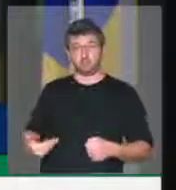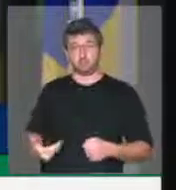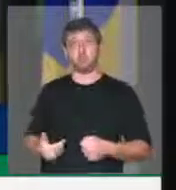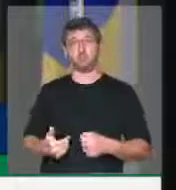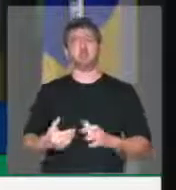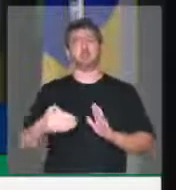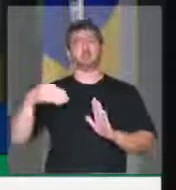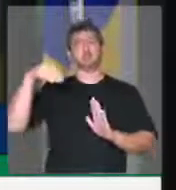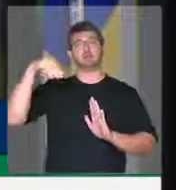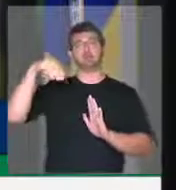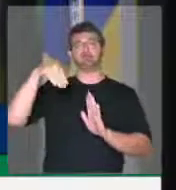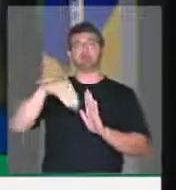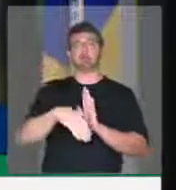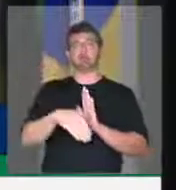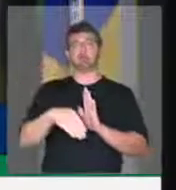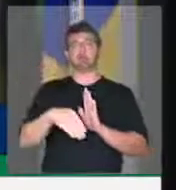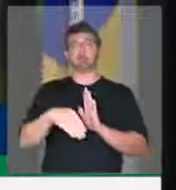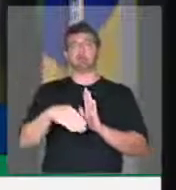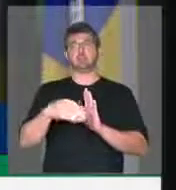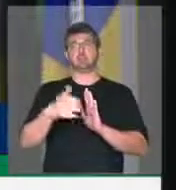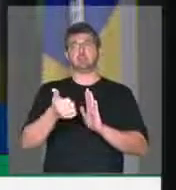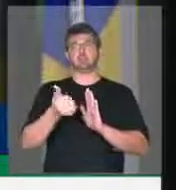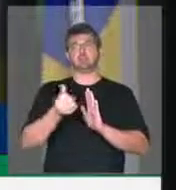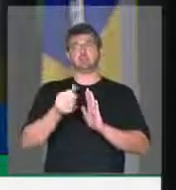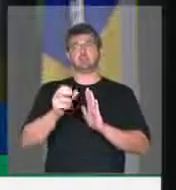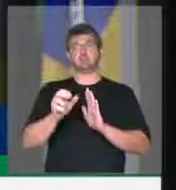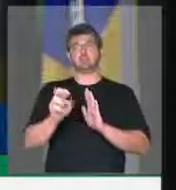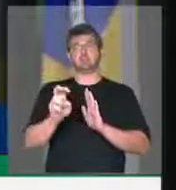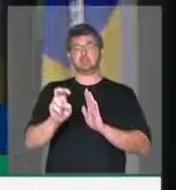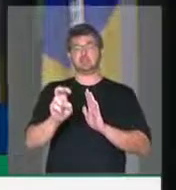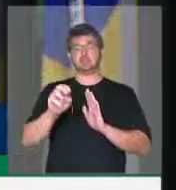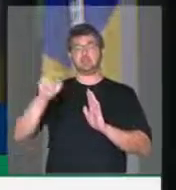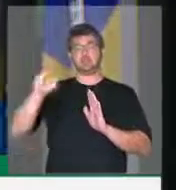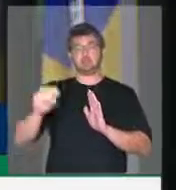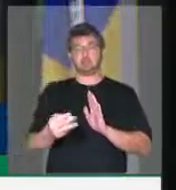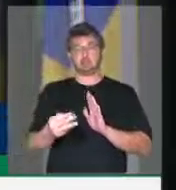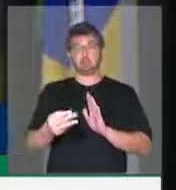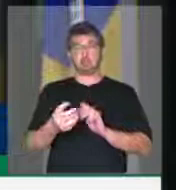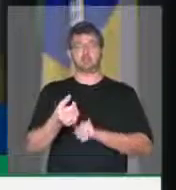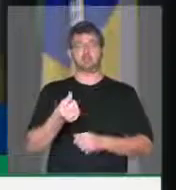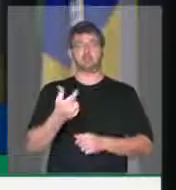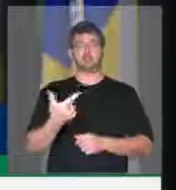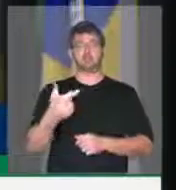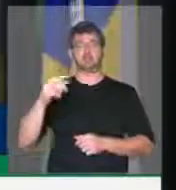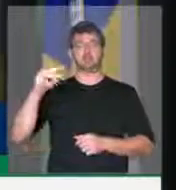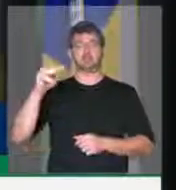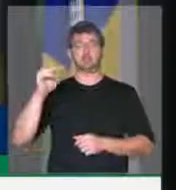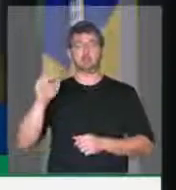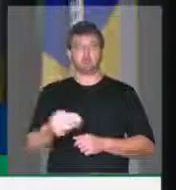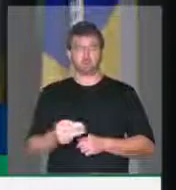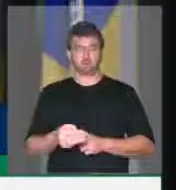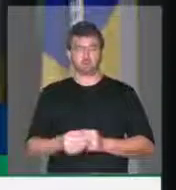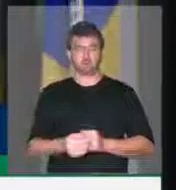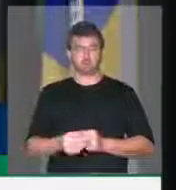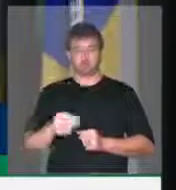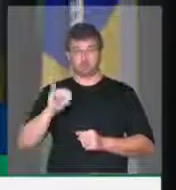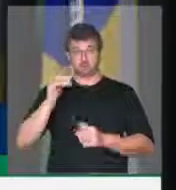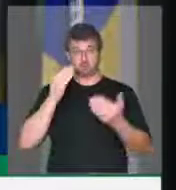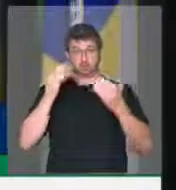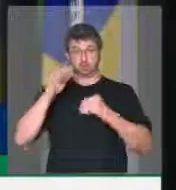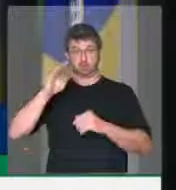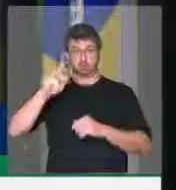caiu de um déficit de 156 bilhões para 62 bilhões. Com relação ao PIB,